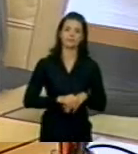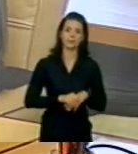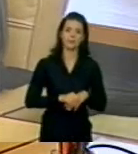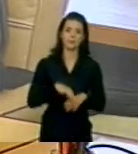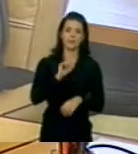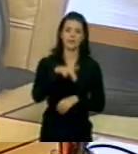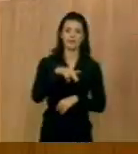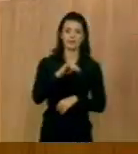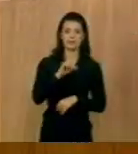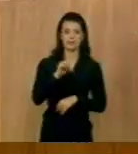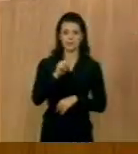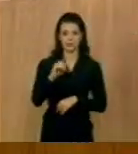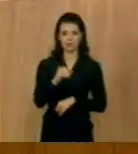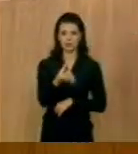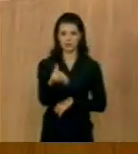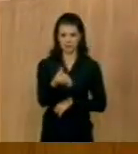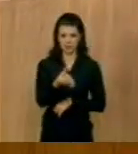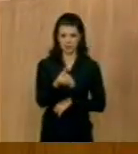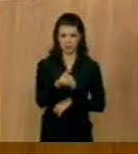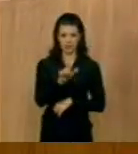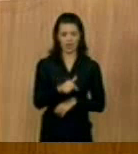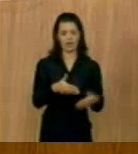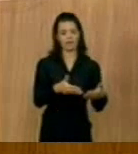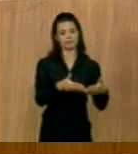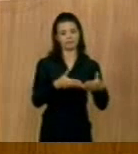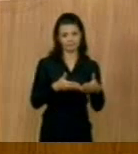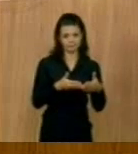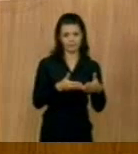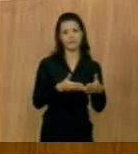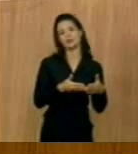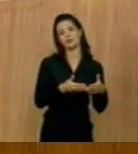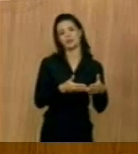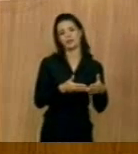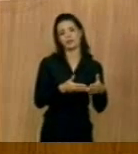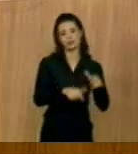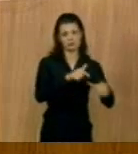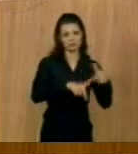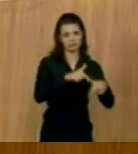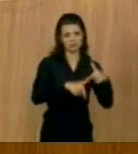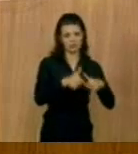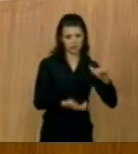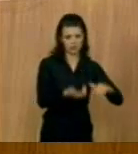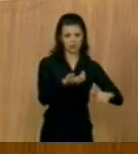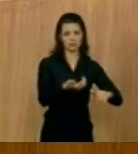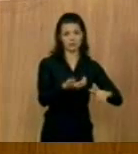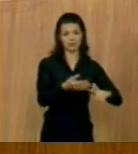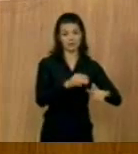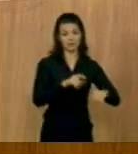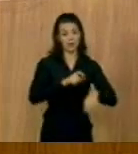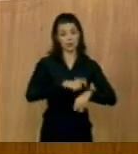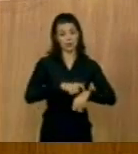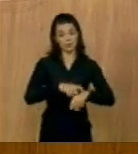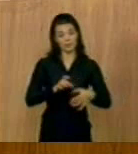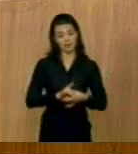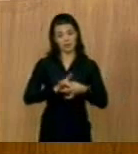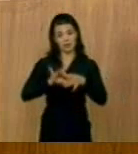o inciso 6º do artigo 319, trata do afastamento das funções públicas. Portanto, dizem os partidos requerentes, a partir do momento em que se passa a admitir